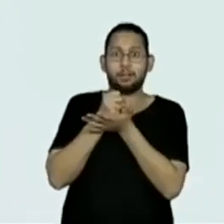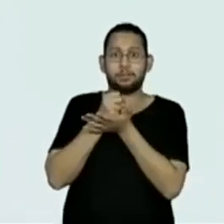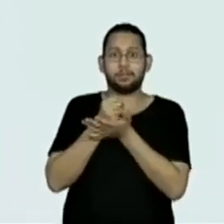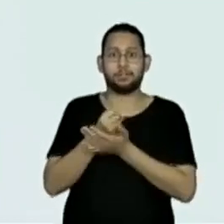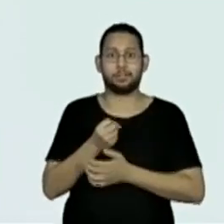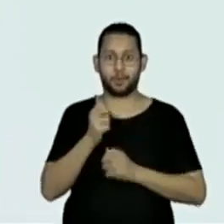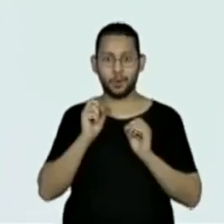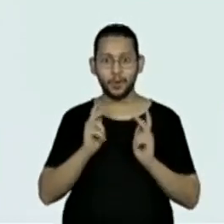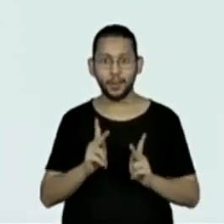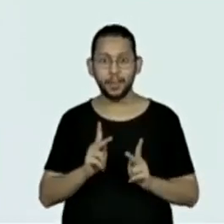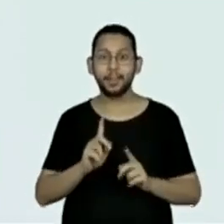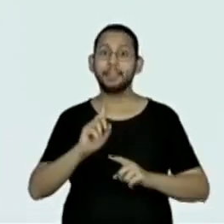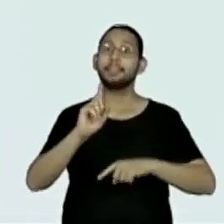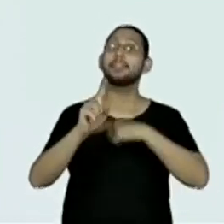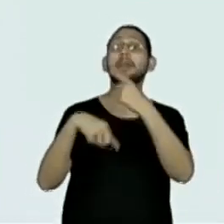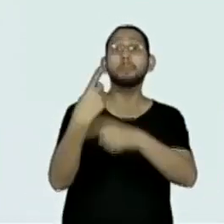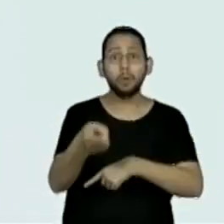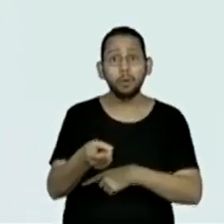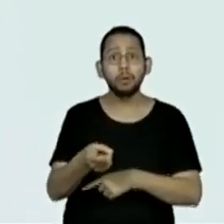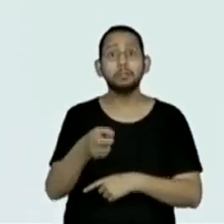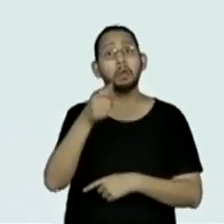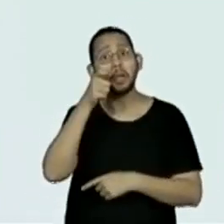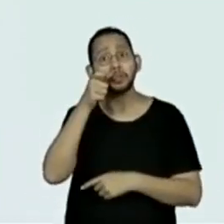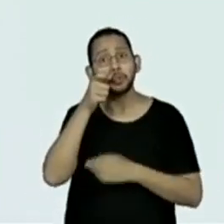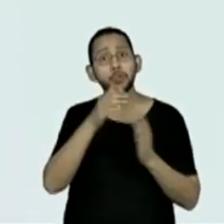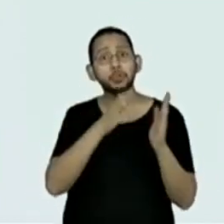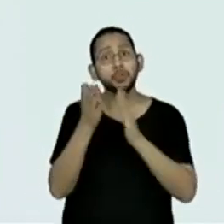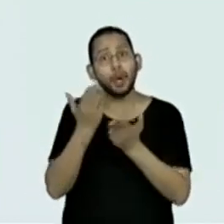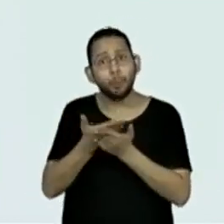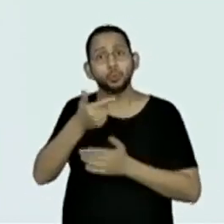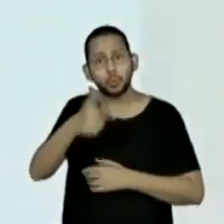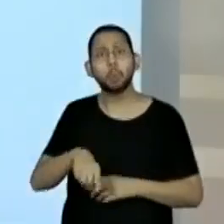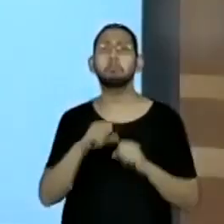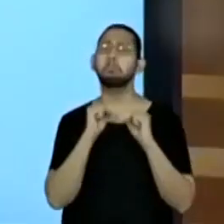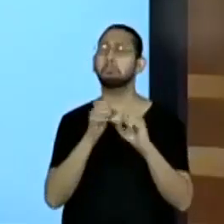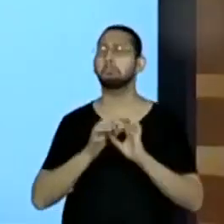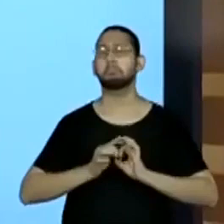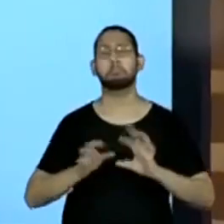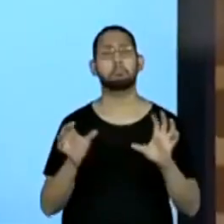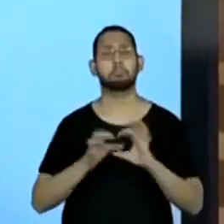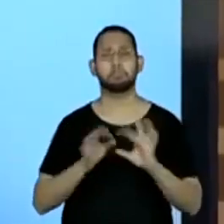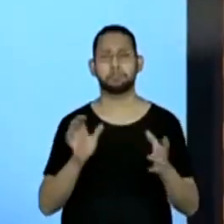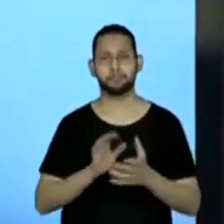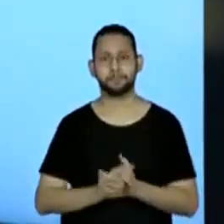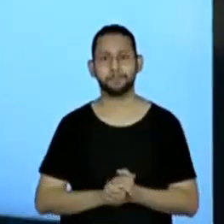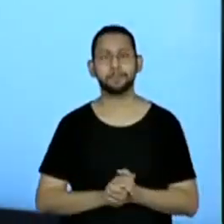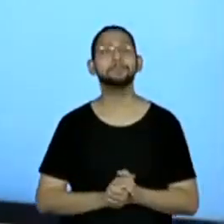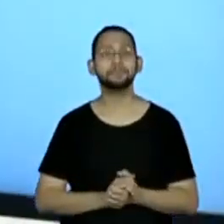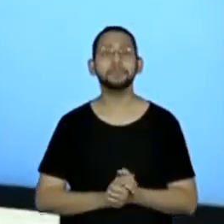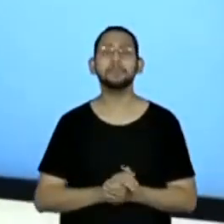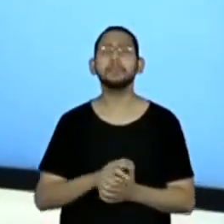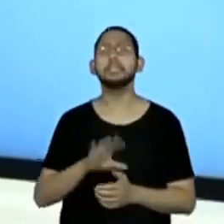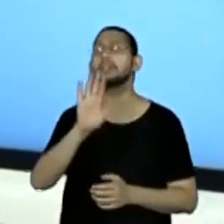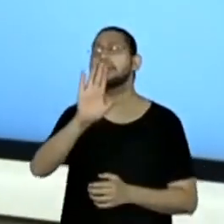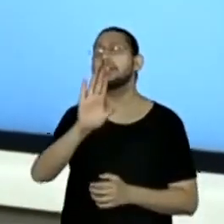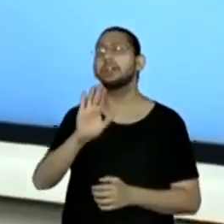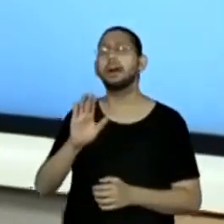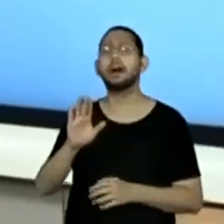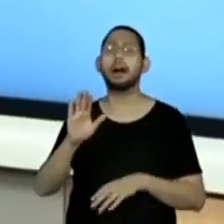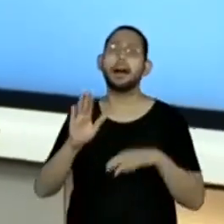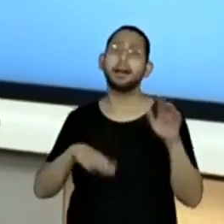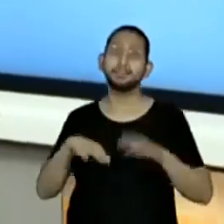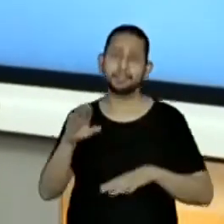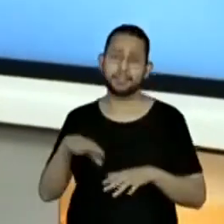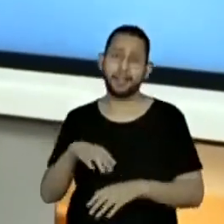aula, ela depois vai ficar disponível para vocês. Uma coisa muito interessante é que, normalmente, vocês estão um